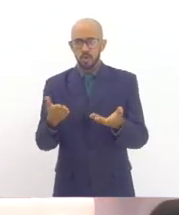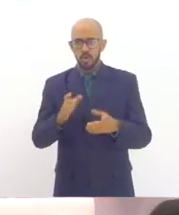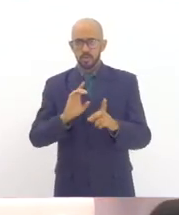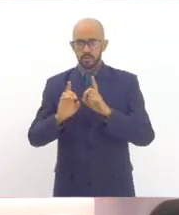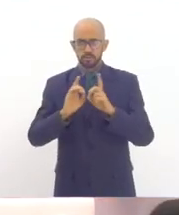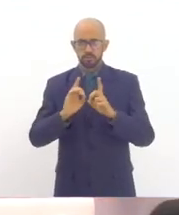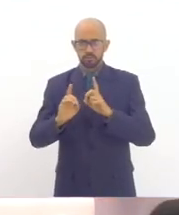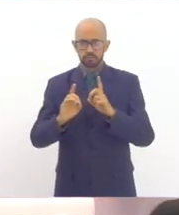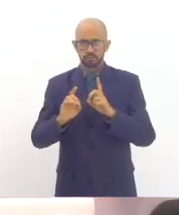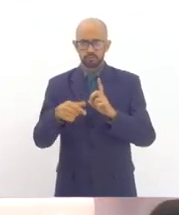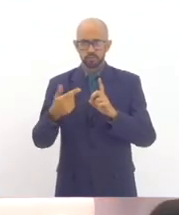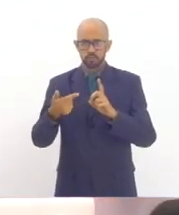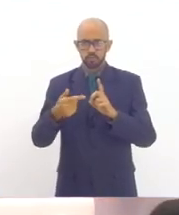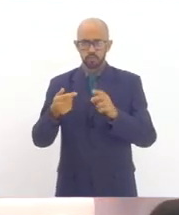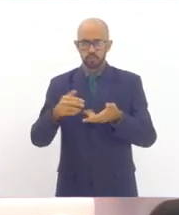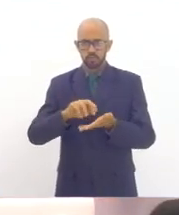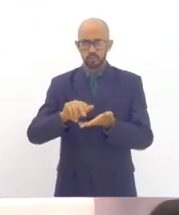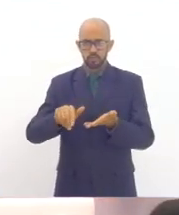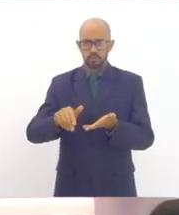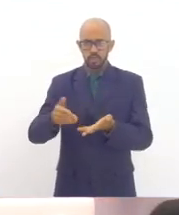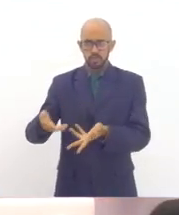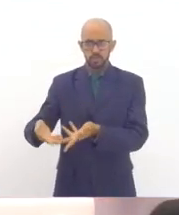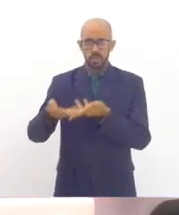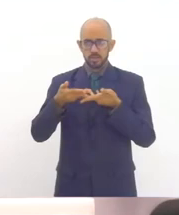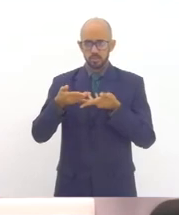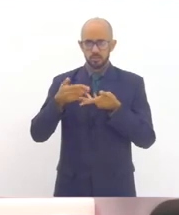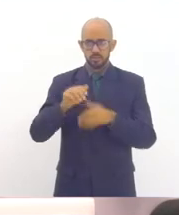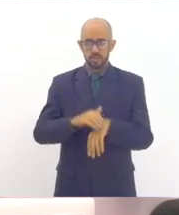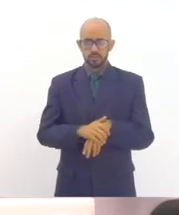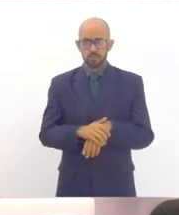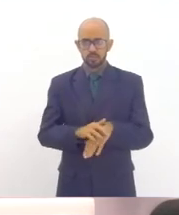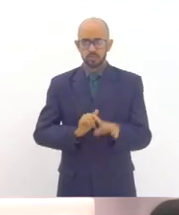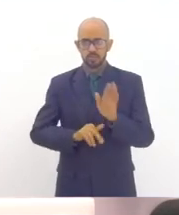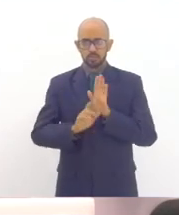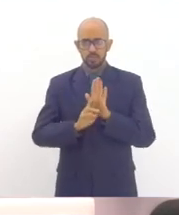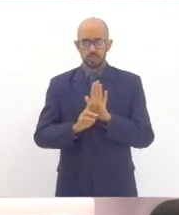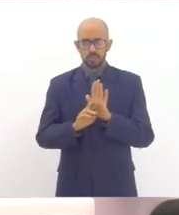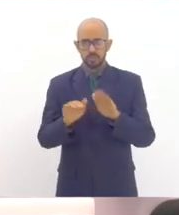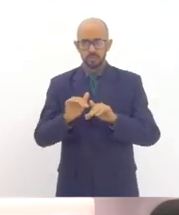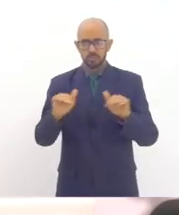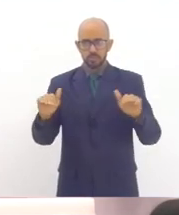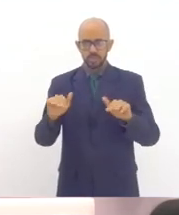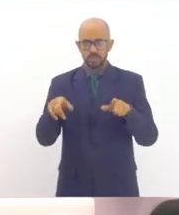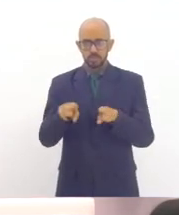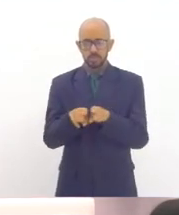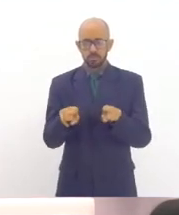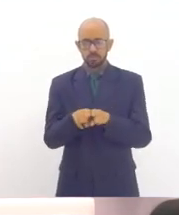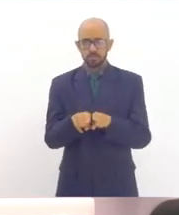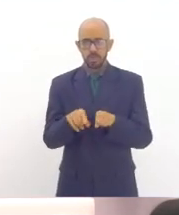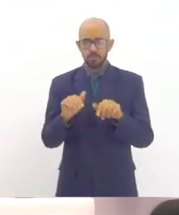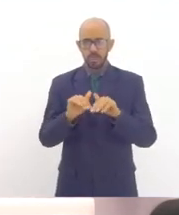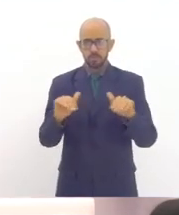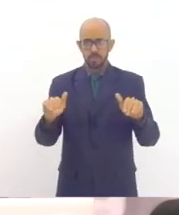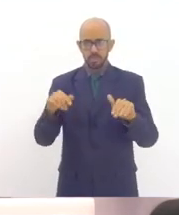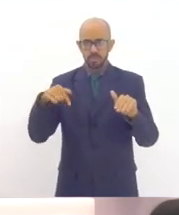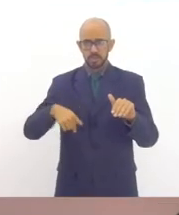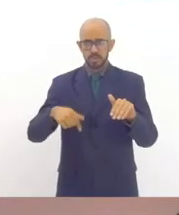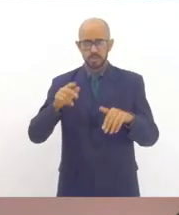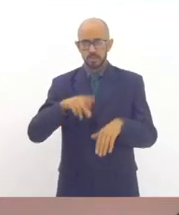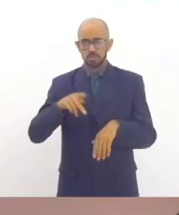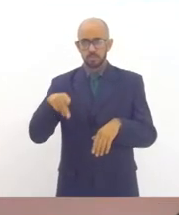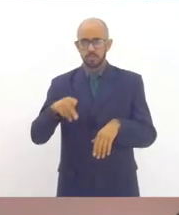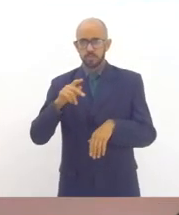os diferentes nossos convidados presentes, né, o nosso representante da mesa. Registro que também veio para a mesa a